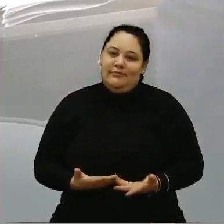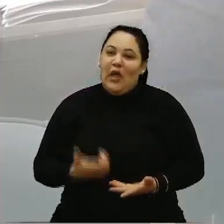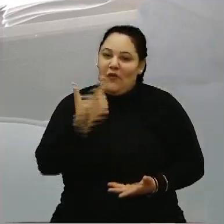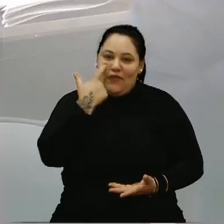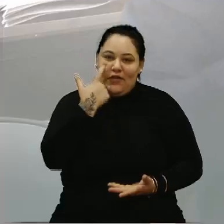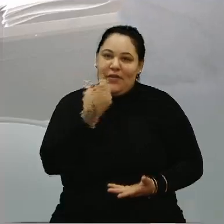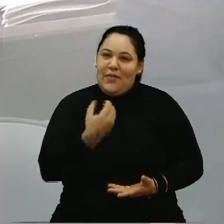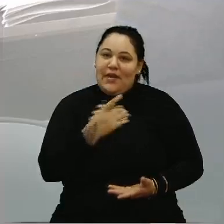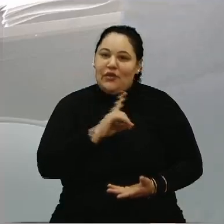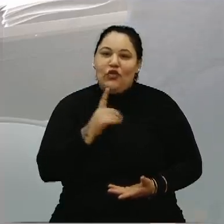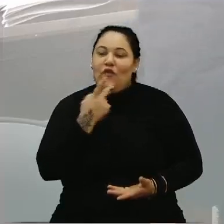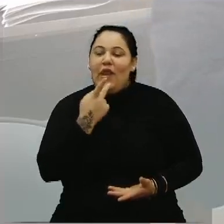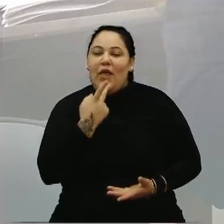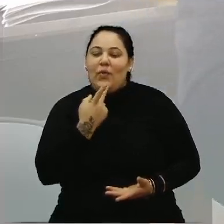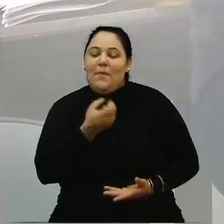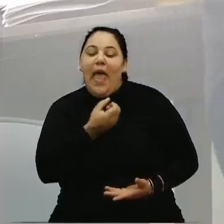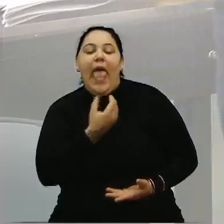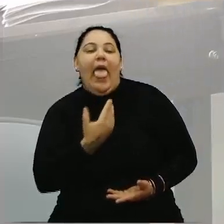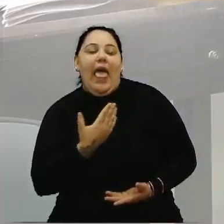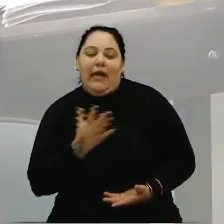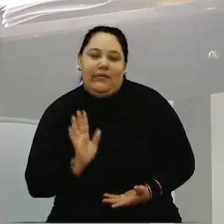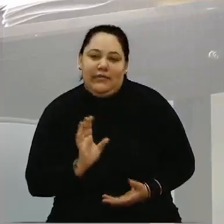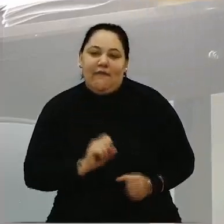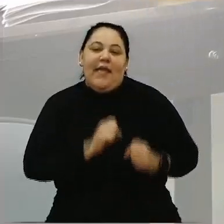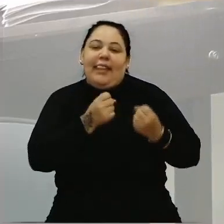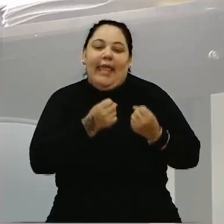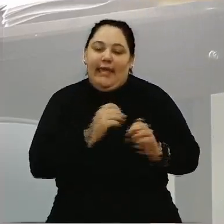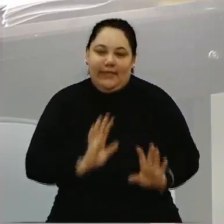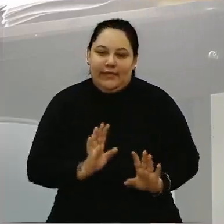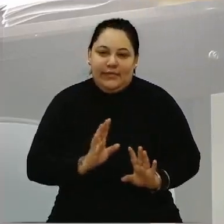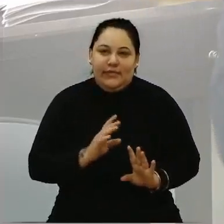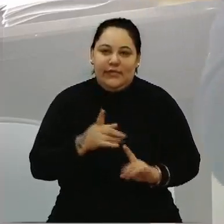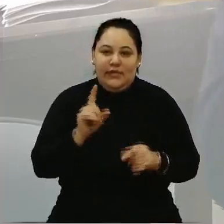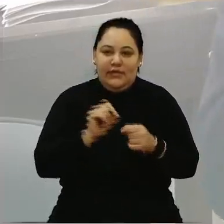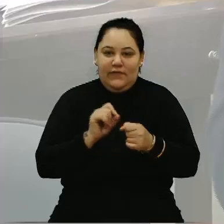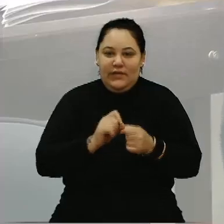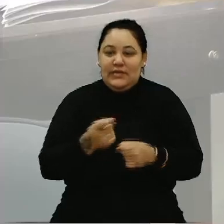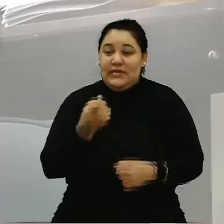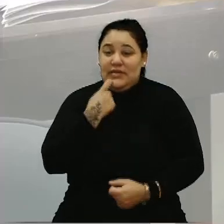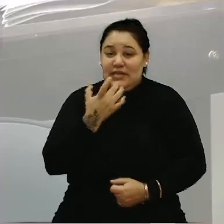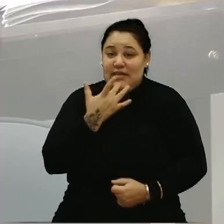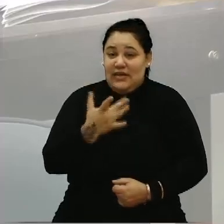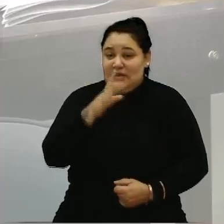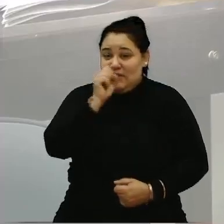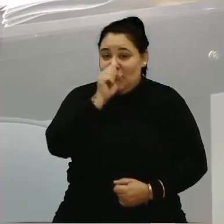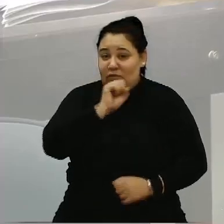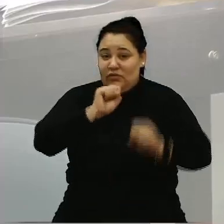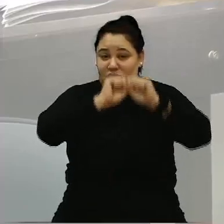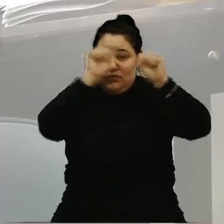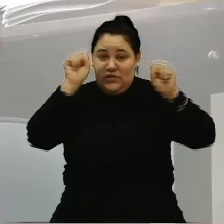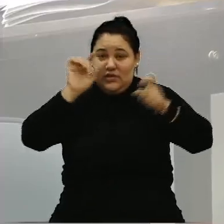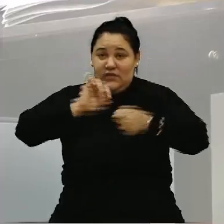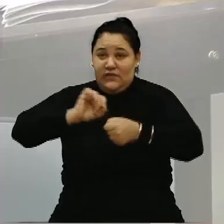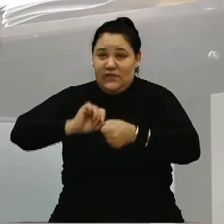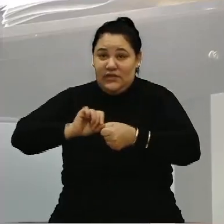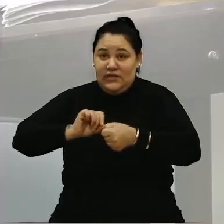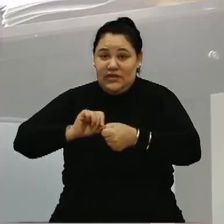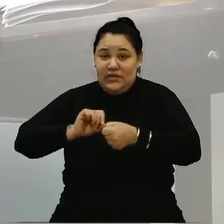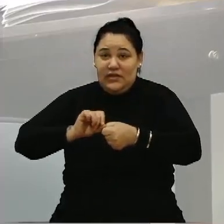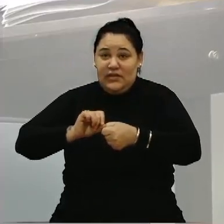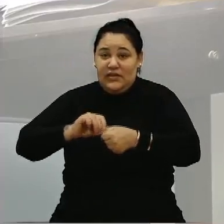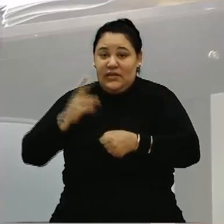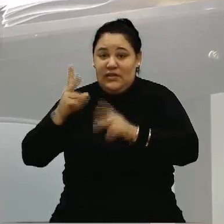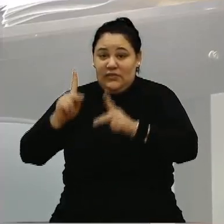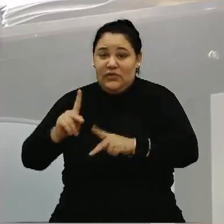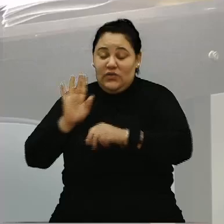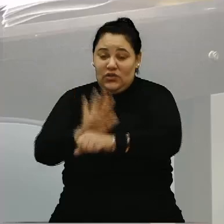o indefensável. Então, sexta de tarde ele fez a maternidade, sábado de manhã ele fez um bueiro, ele ajudou, porque precisa 3 pessoas